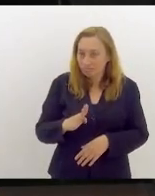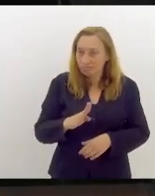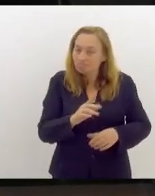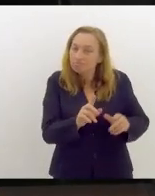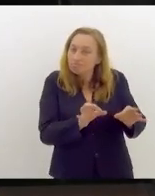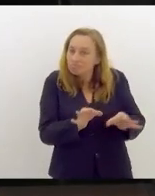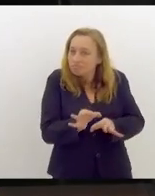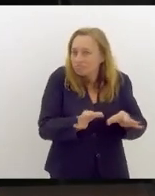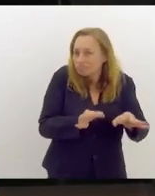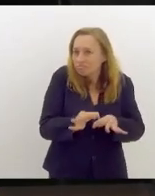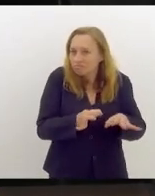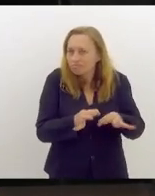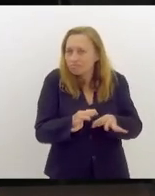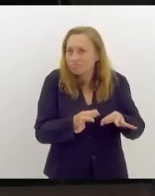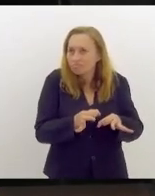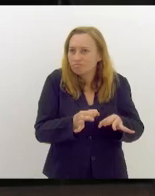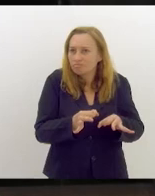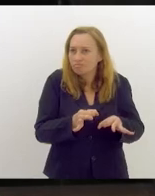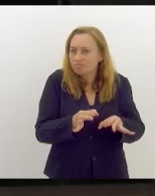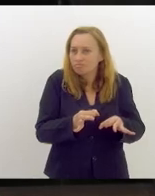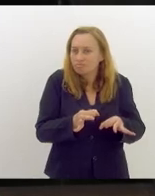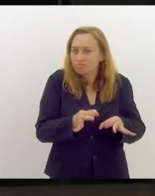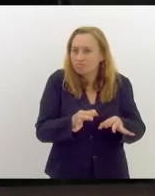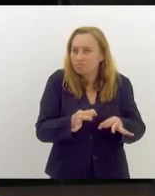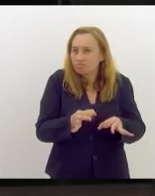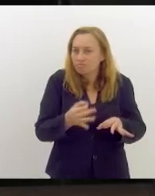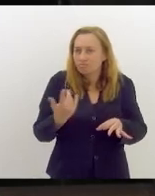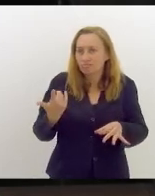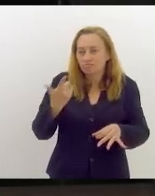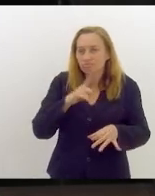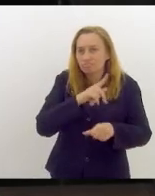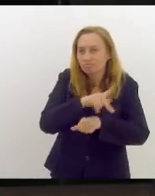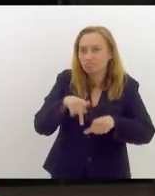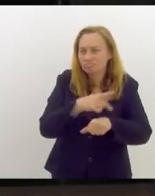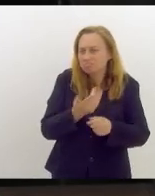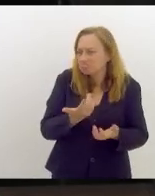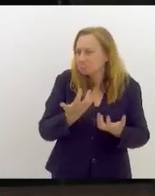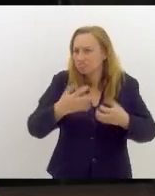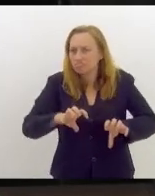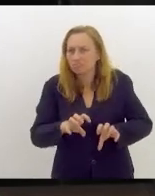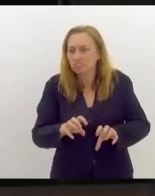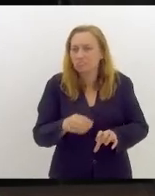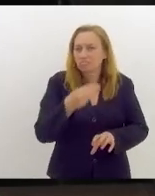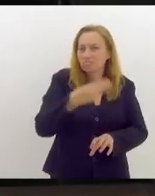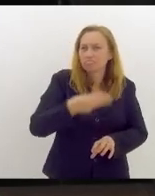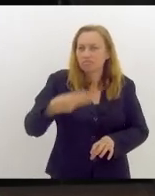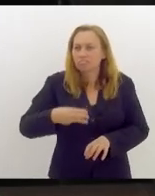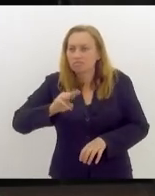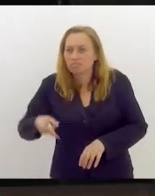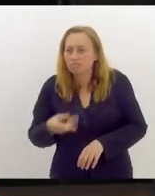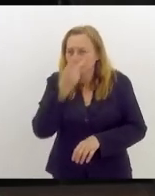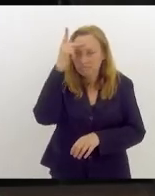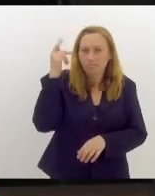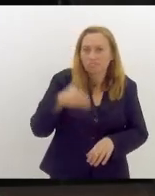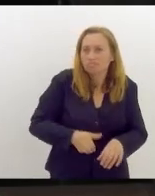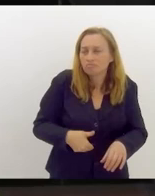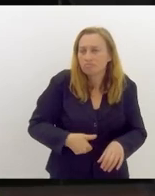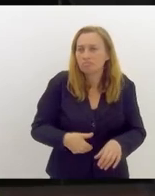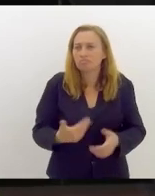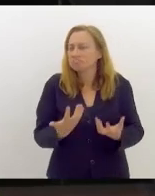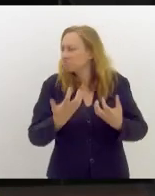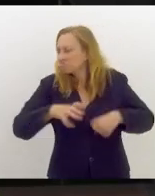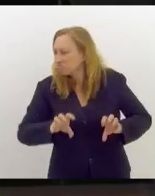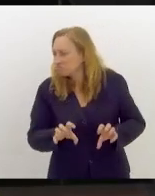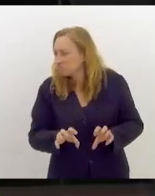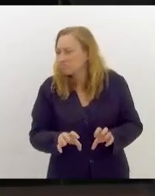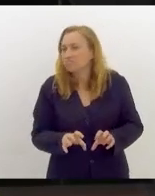reorganizando para recuperar esse país que não quer ter mais 33 milhões de pessoas passando fome que não